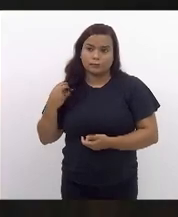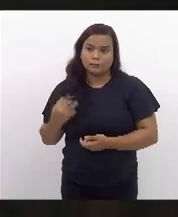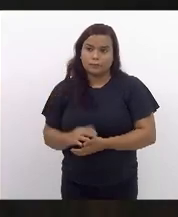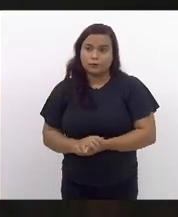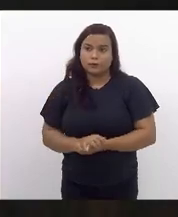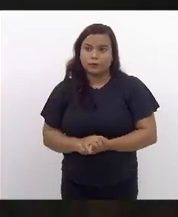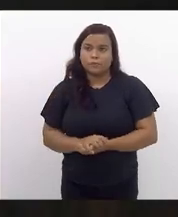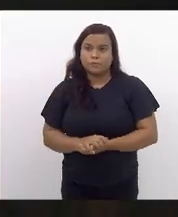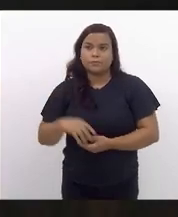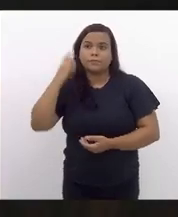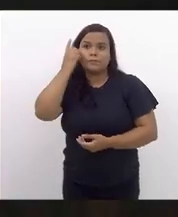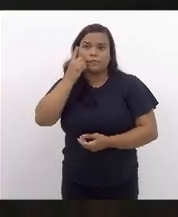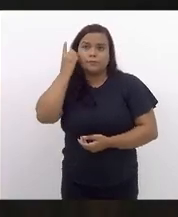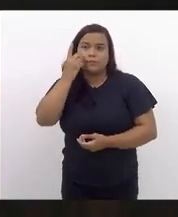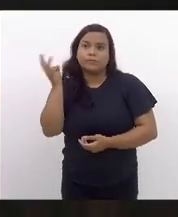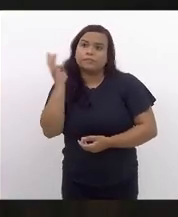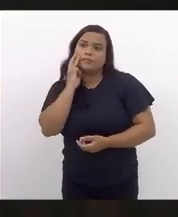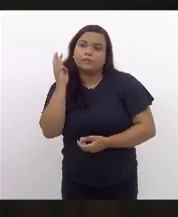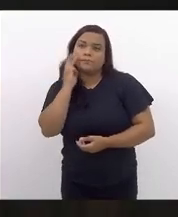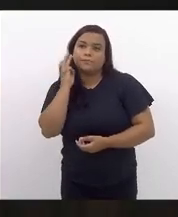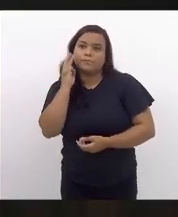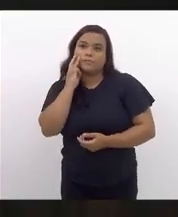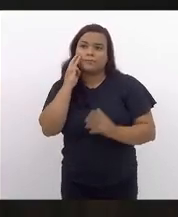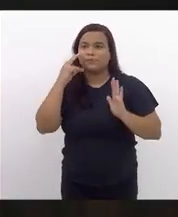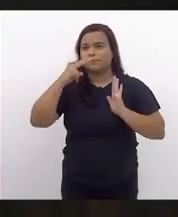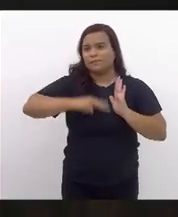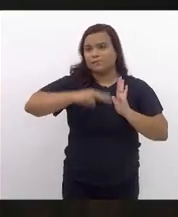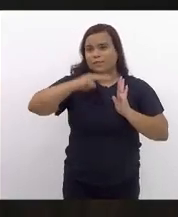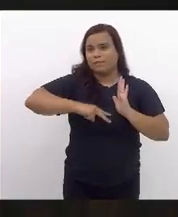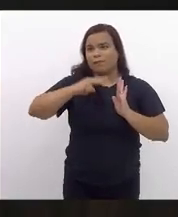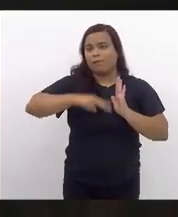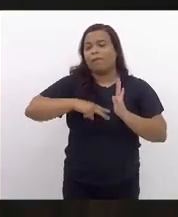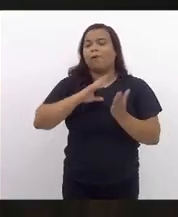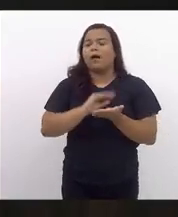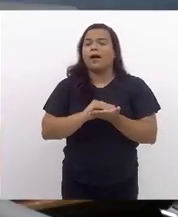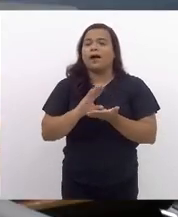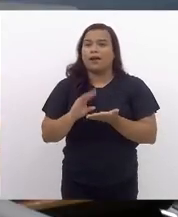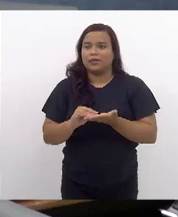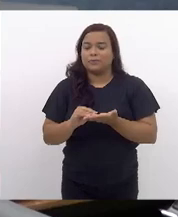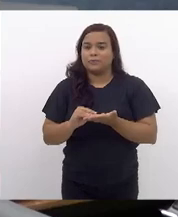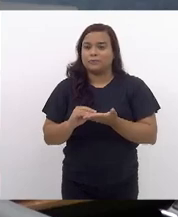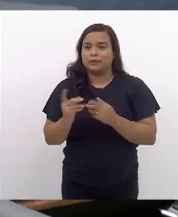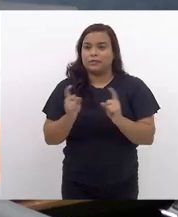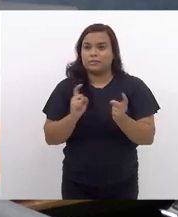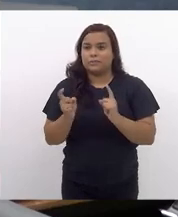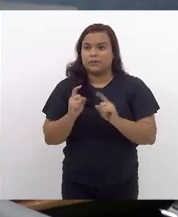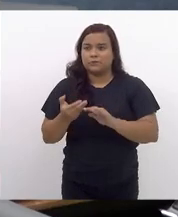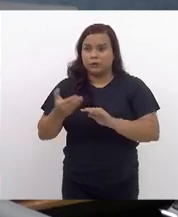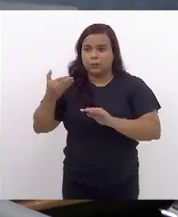deputado Valdé Carneiro, para fazer a leitura da ata da sessão anterior.